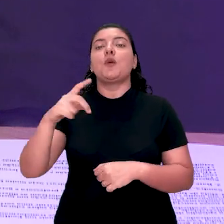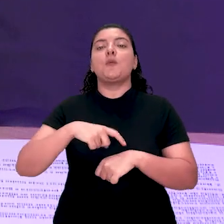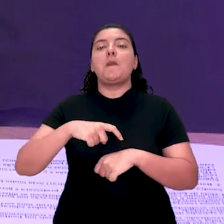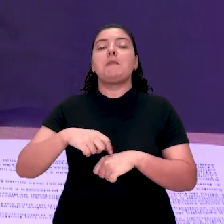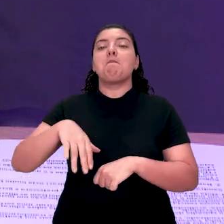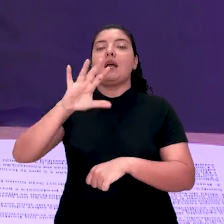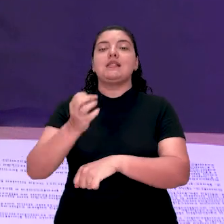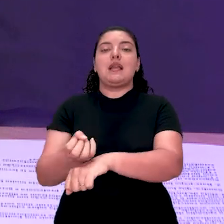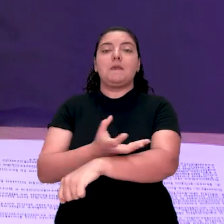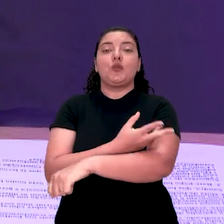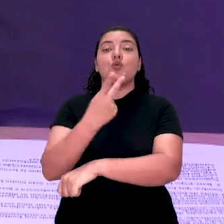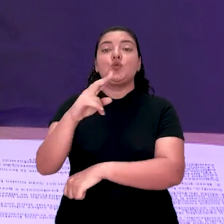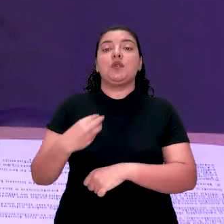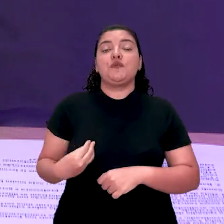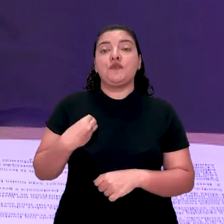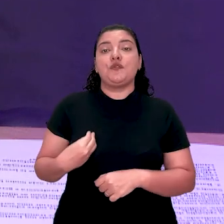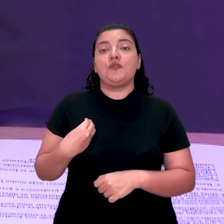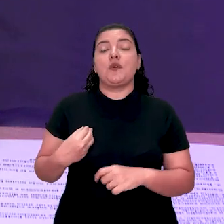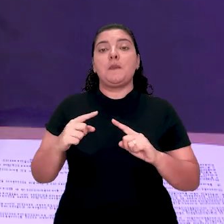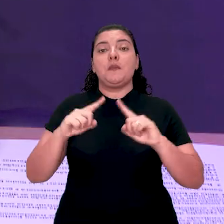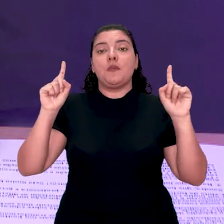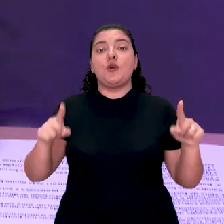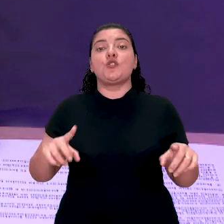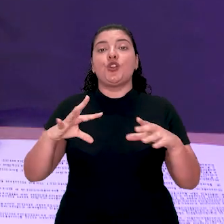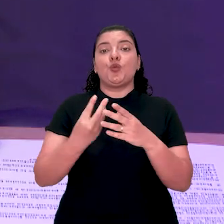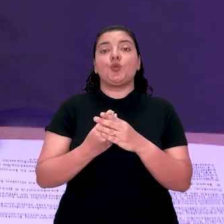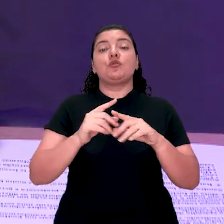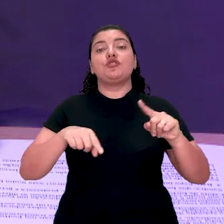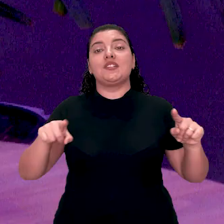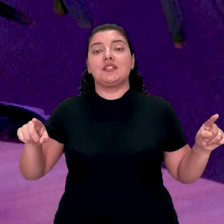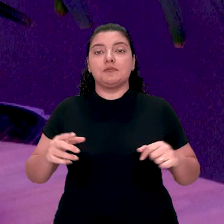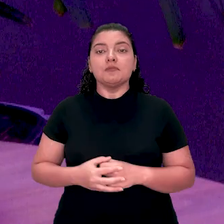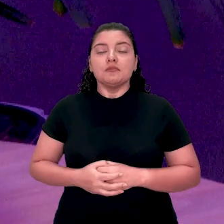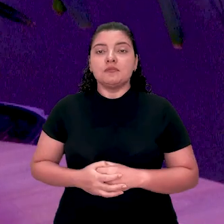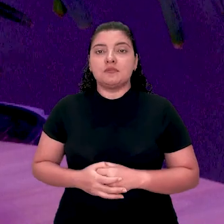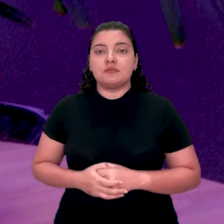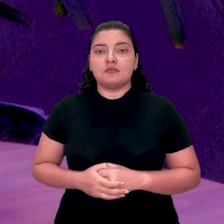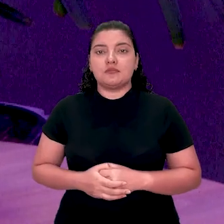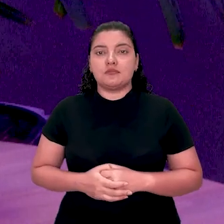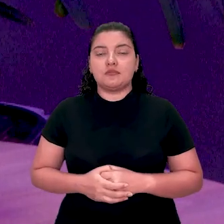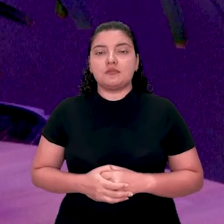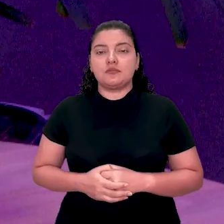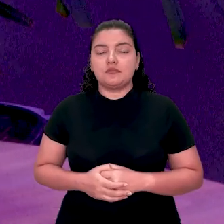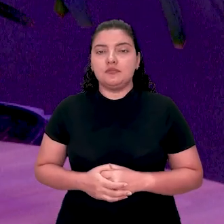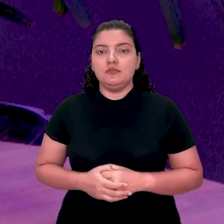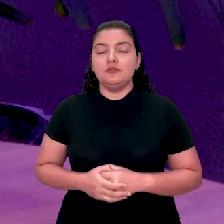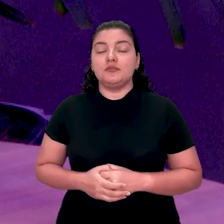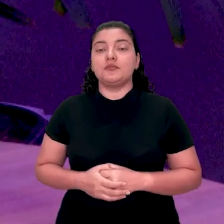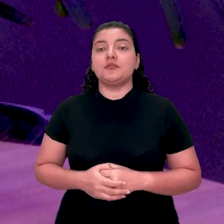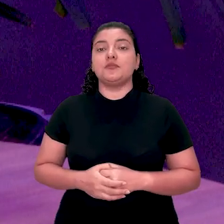mais emocionante e transformador de um projeto de inclusão e diversidade? De inclusão e diversidade. Bom,